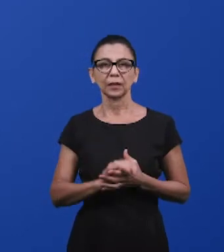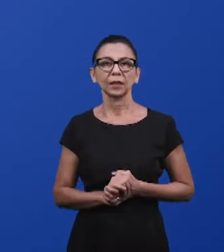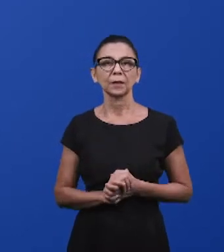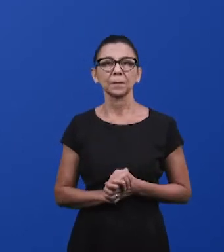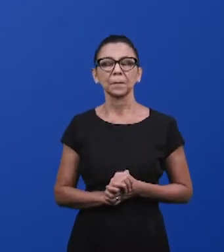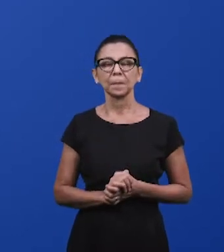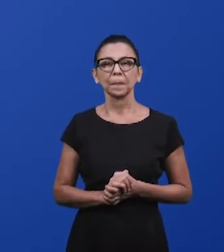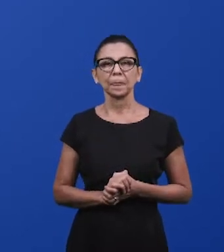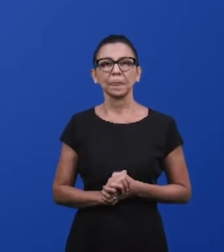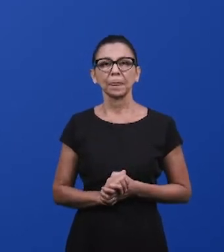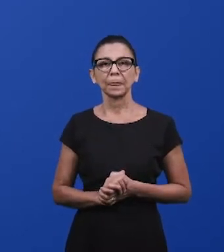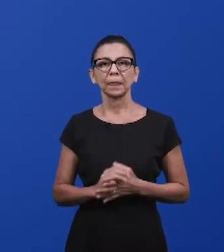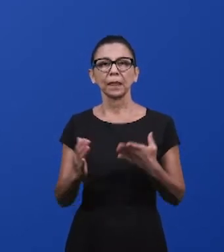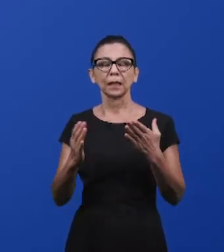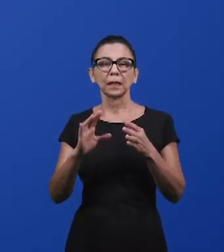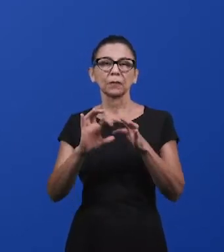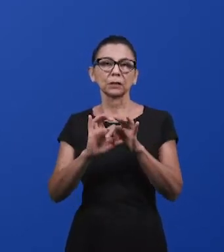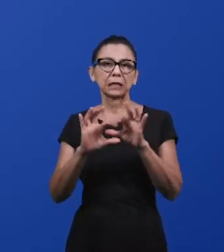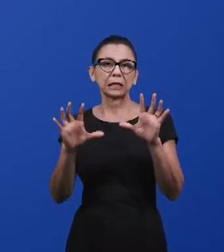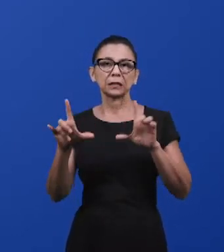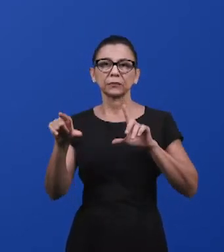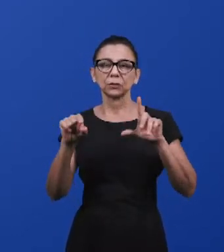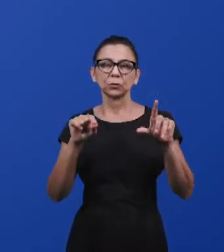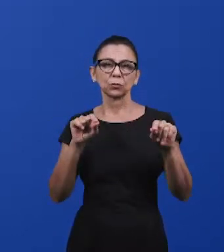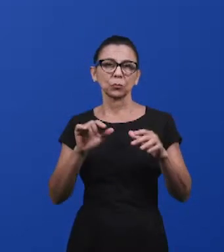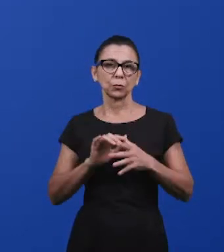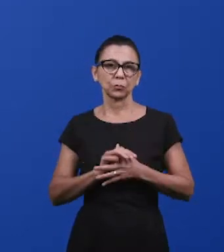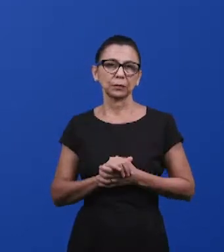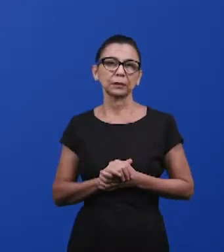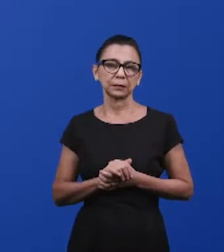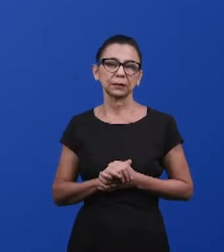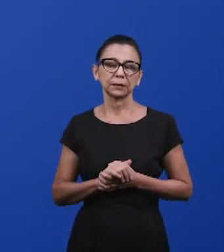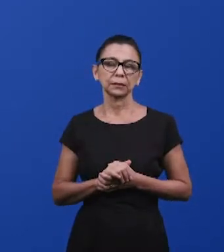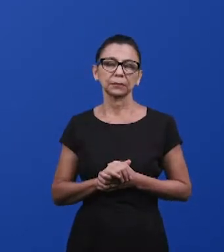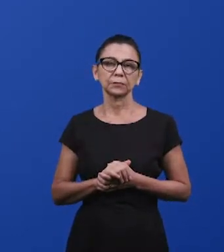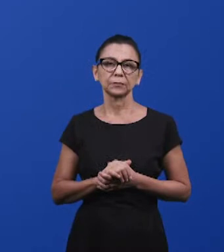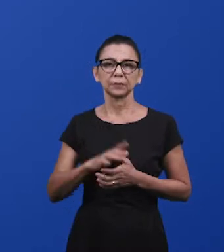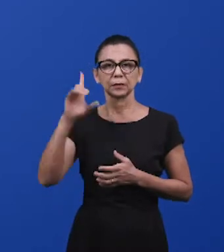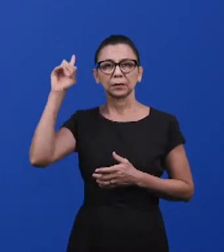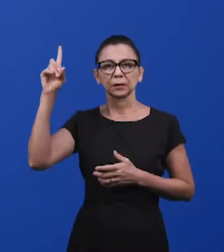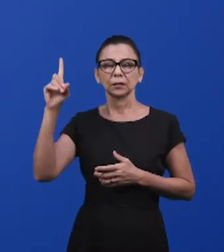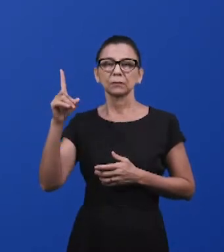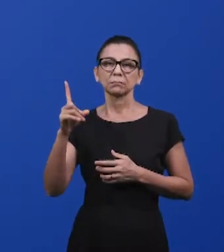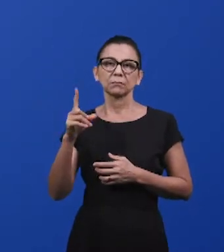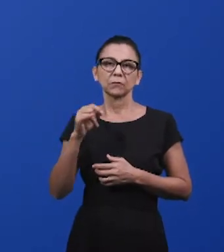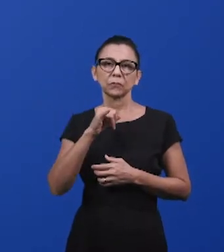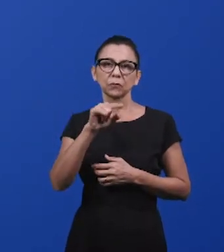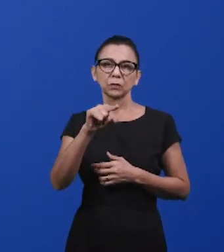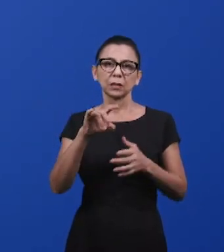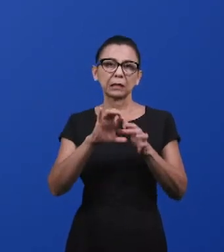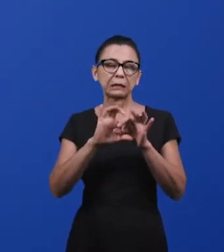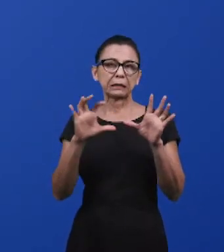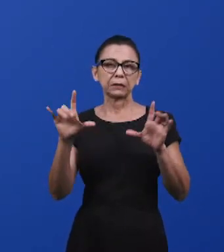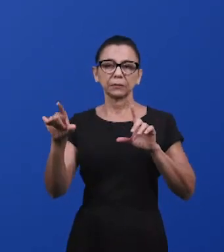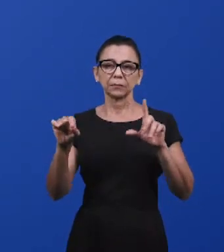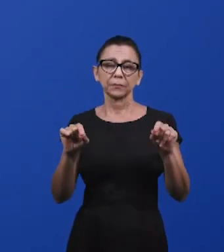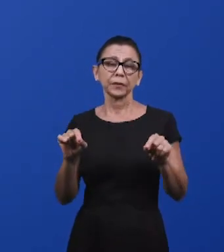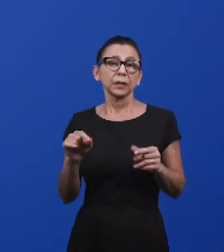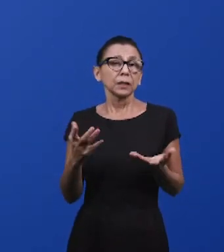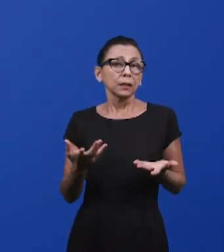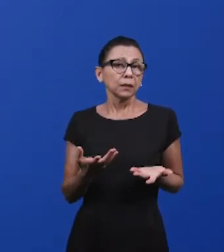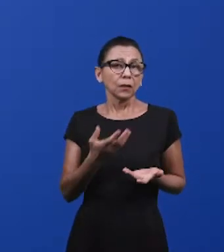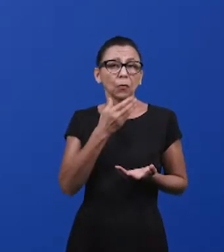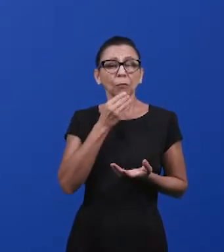Escolheram rejeitar o livre-arbítrio que Deus deu ao homem. No verso 20, ele diz que casou-se e que